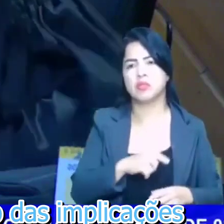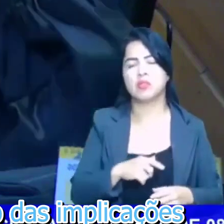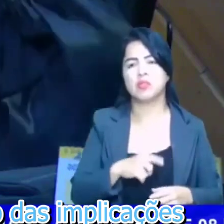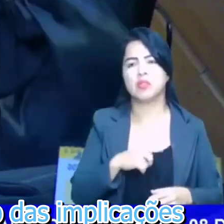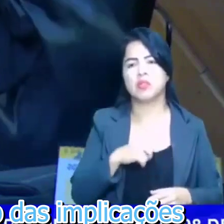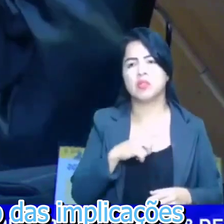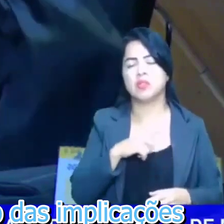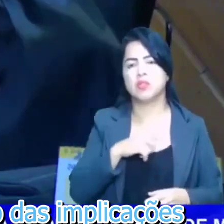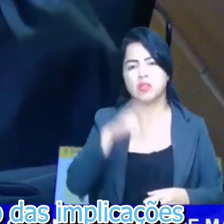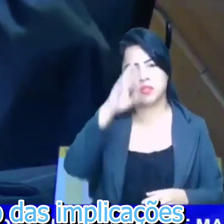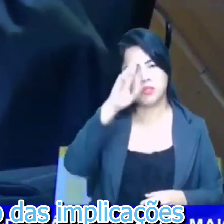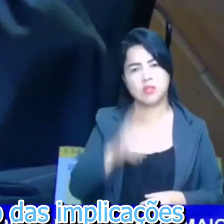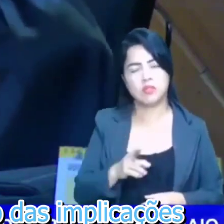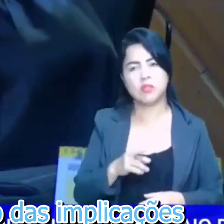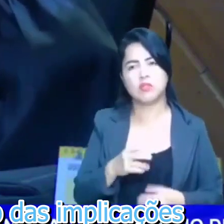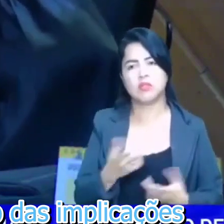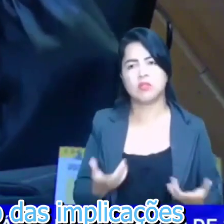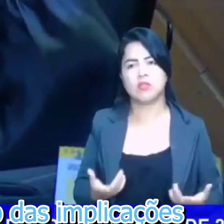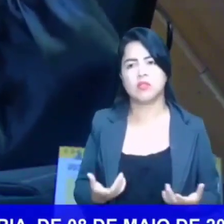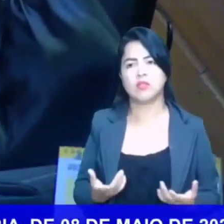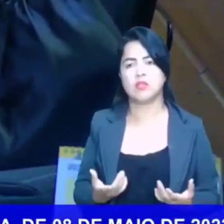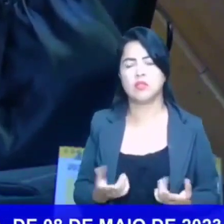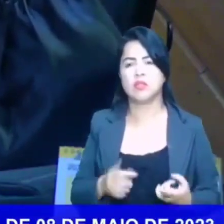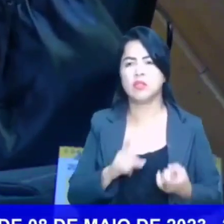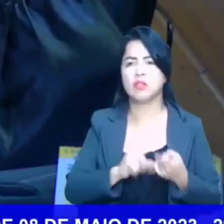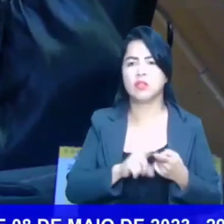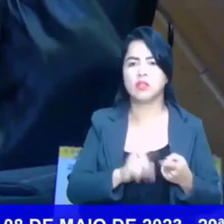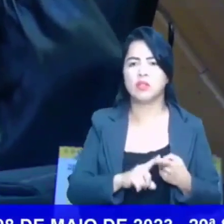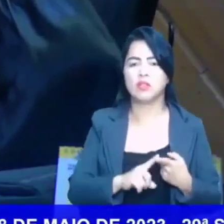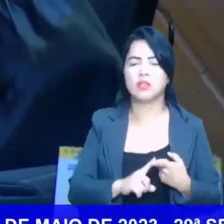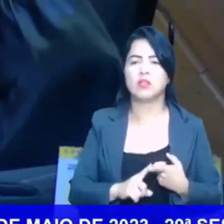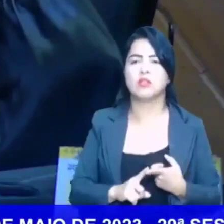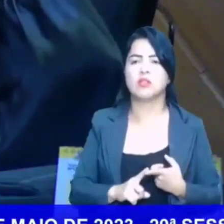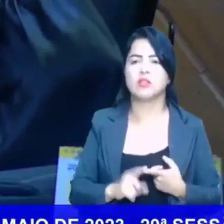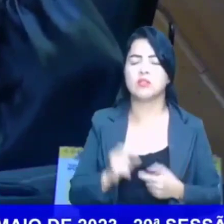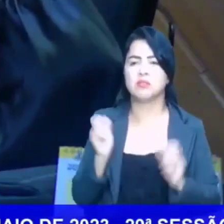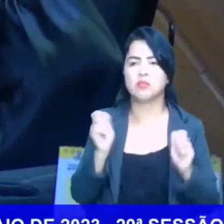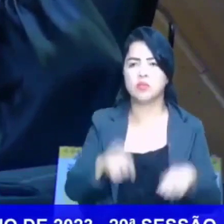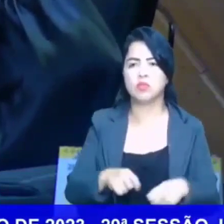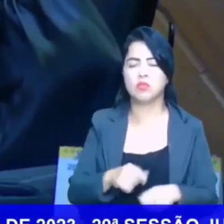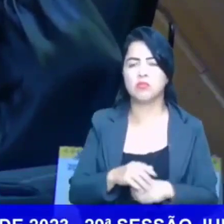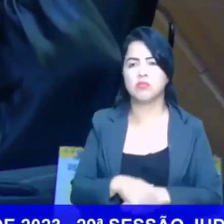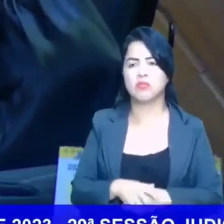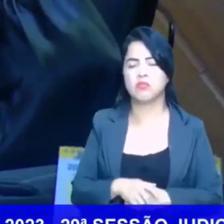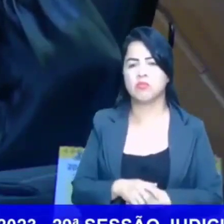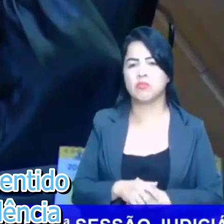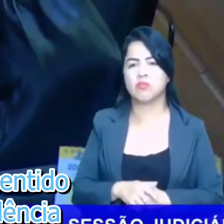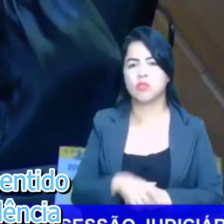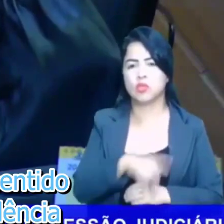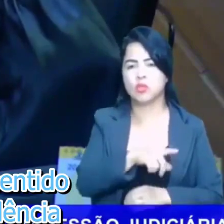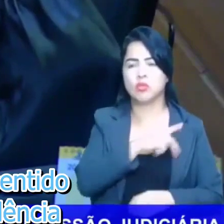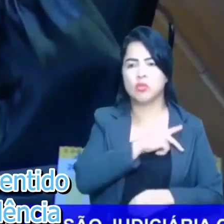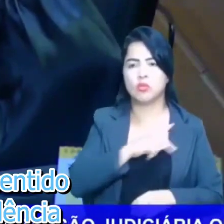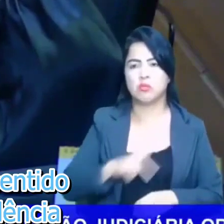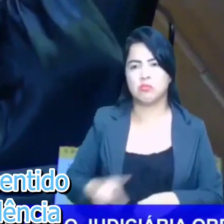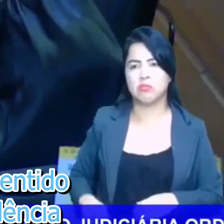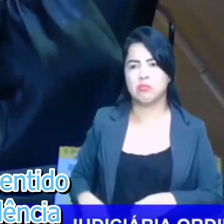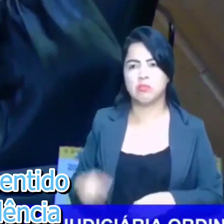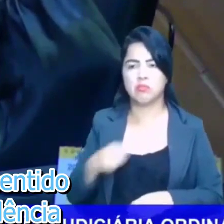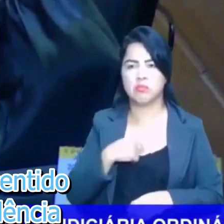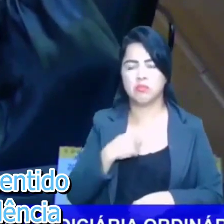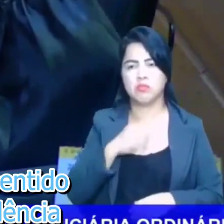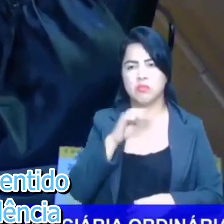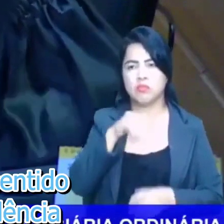pertence, em razão das implicações, também tudo em tese, que são possíveis. De modo, senhor presidente, eu